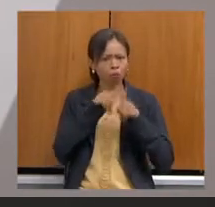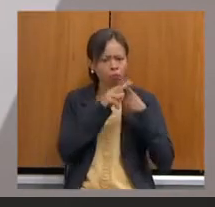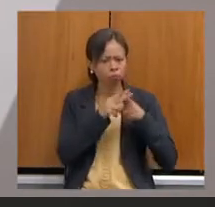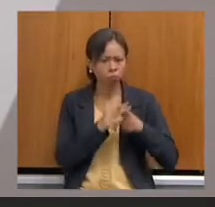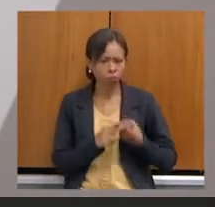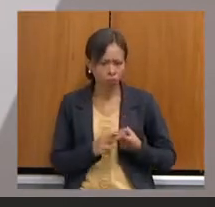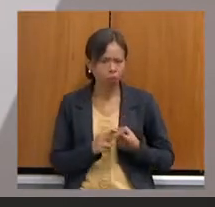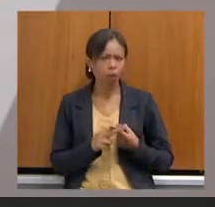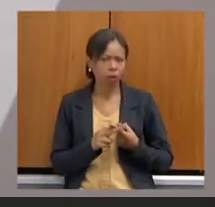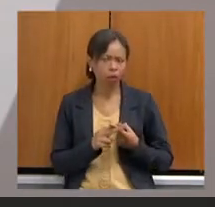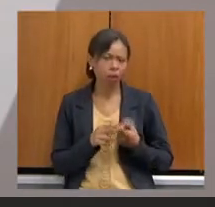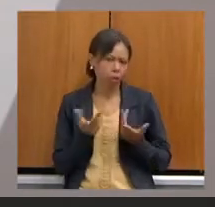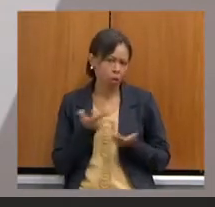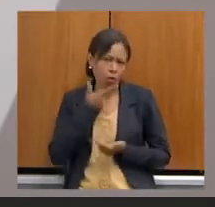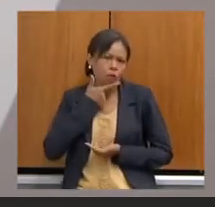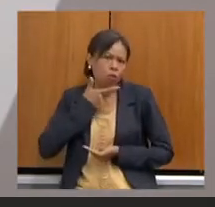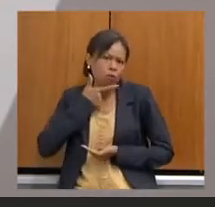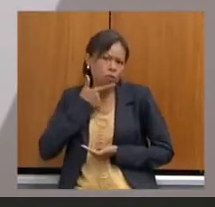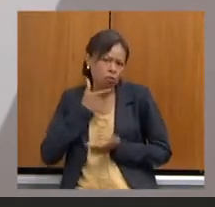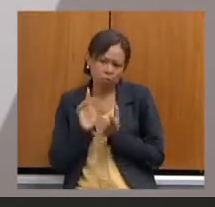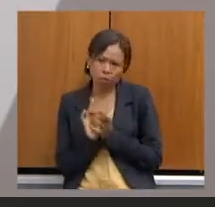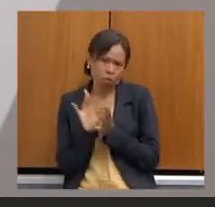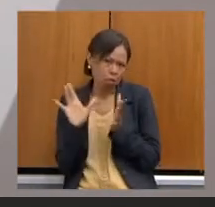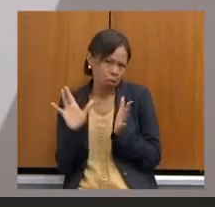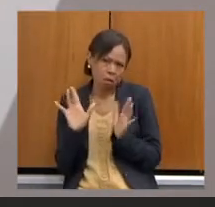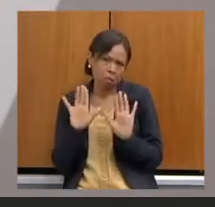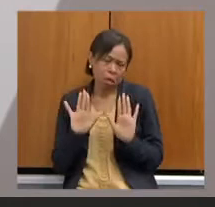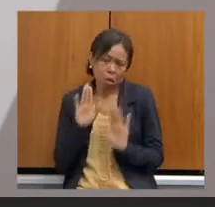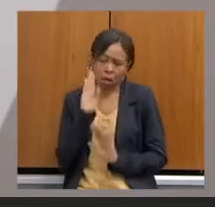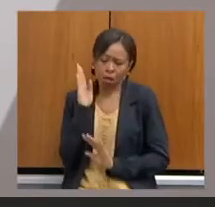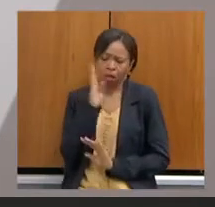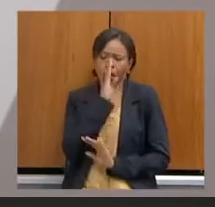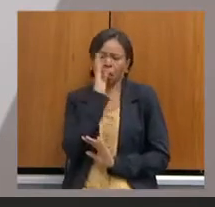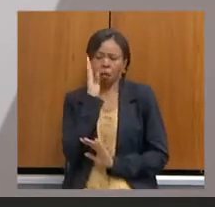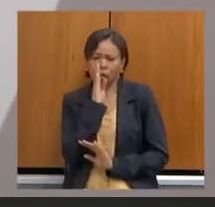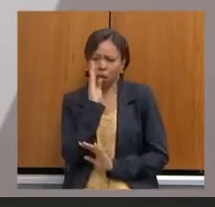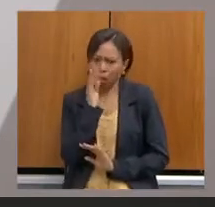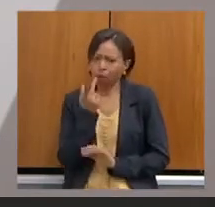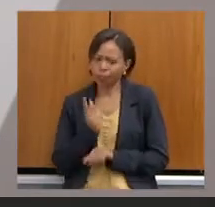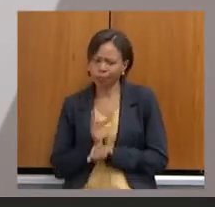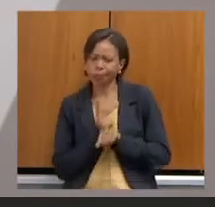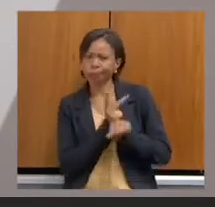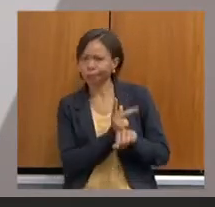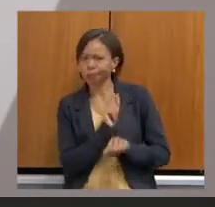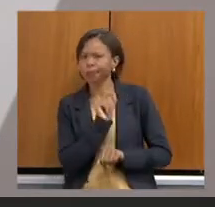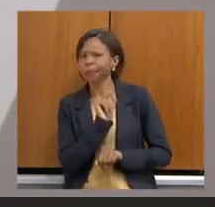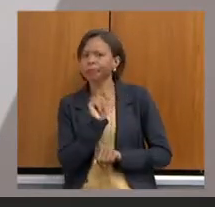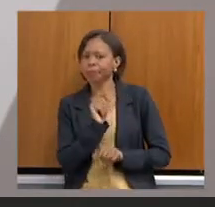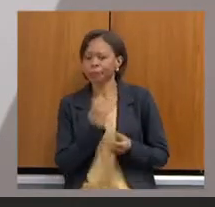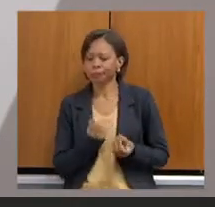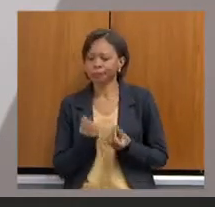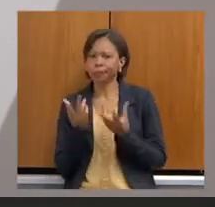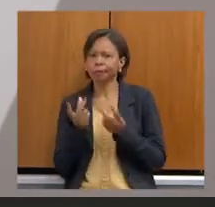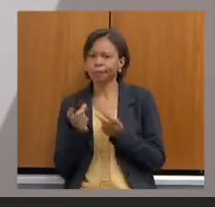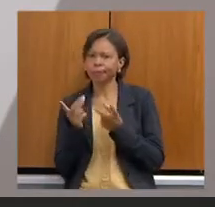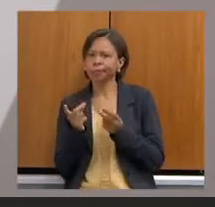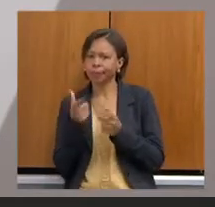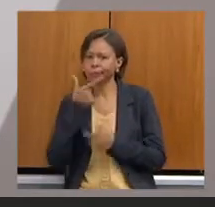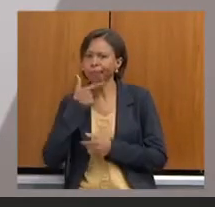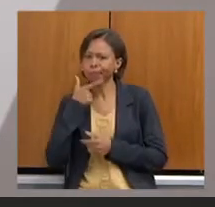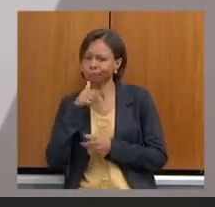deixa o povo fazer o quê jeito quiser se alguém passar mal aí a gente vai atrás aqueles produtores que entregar um produto ruim ao mercado